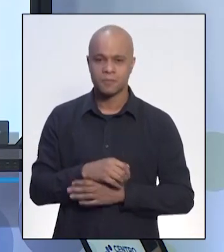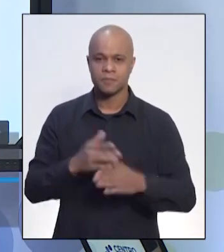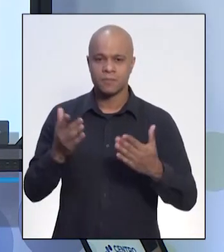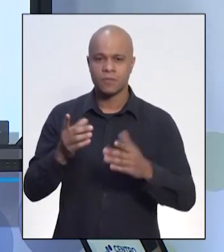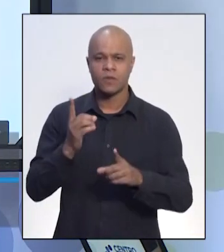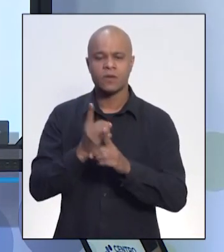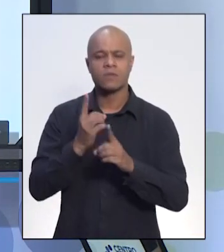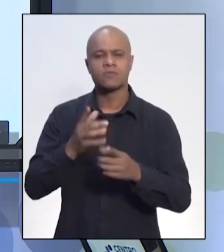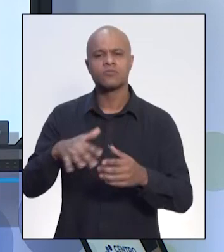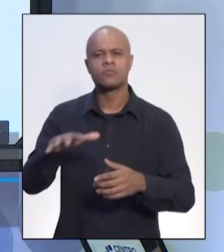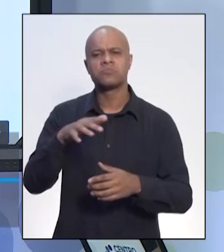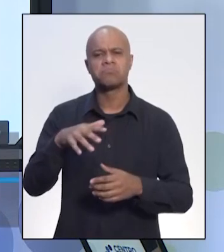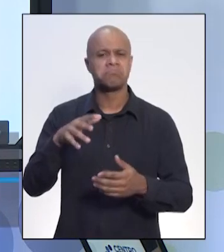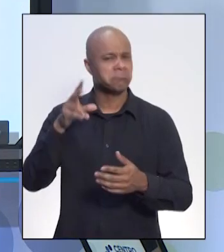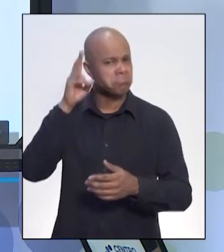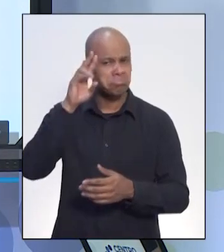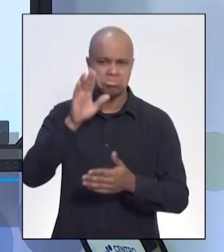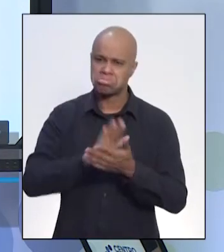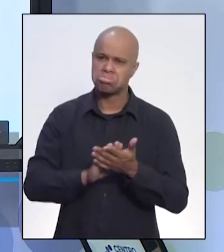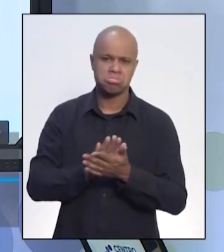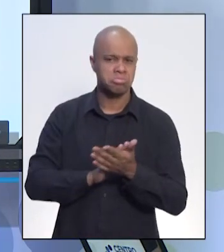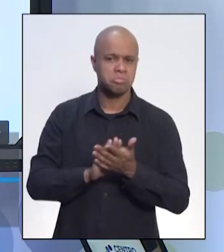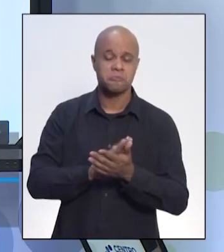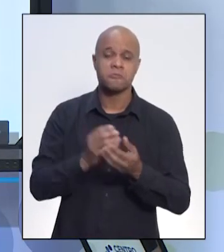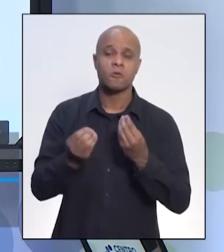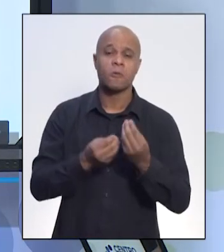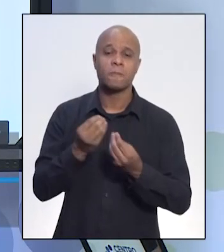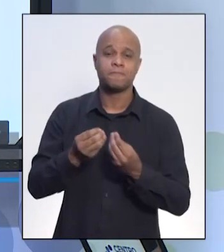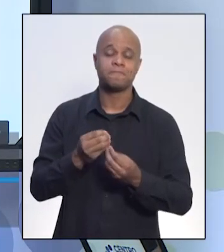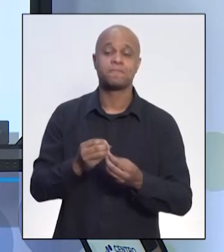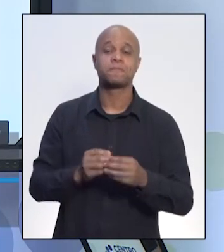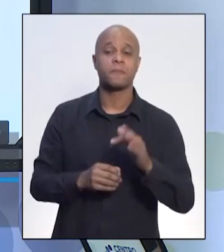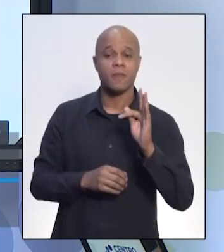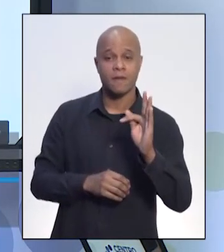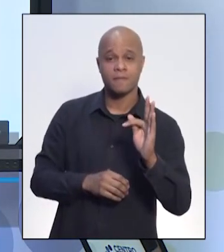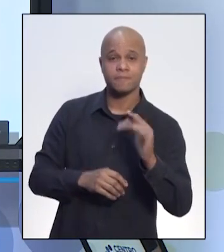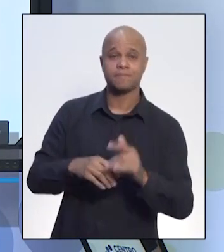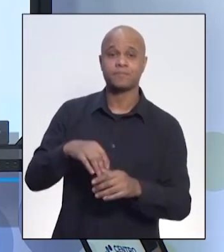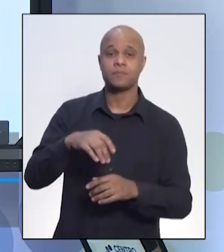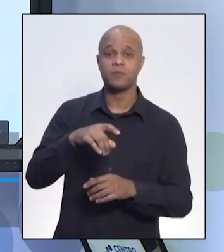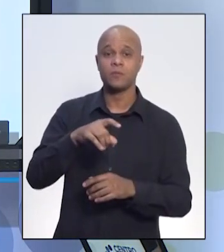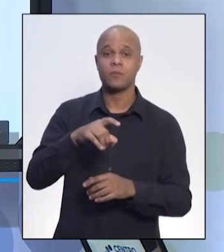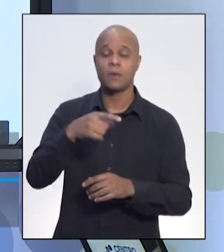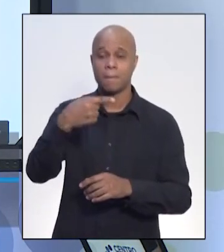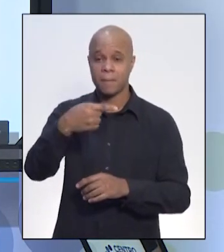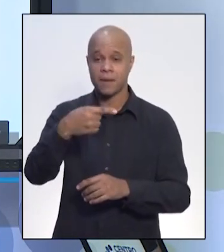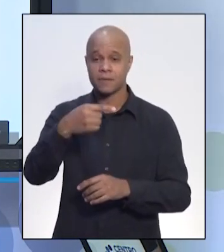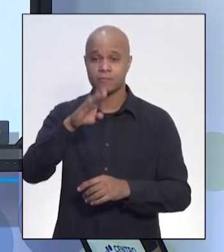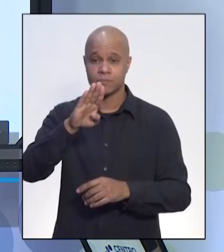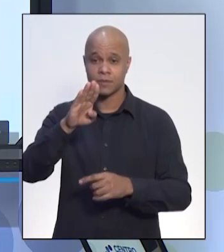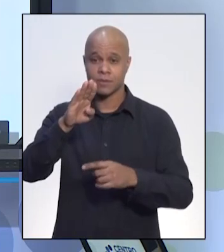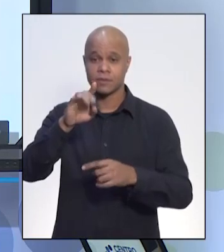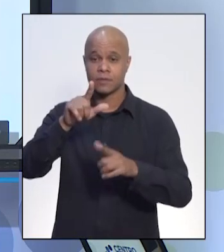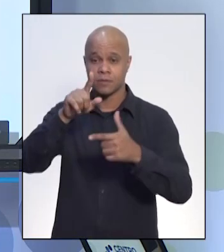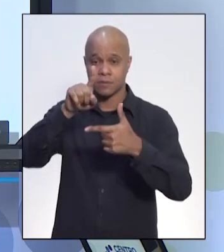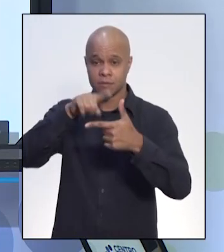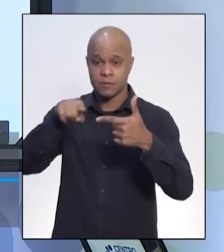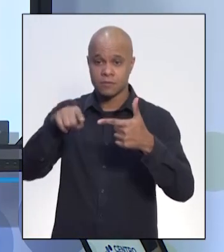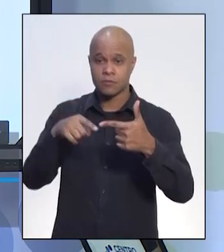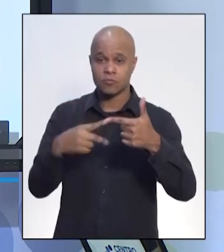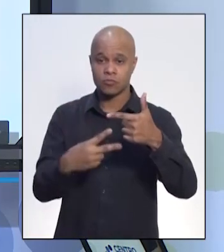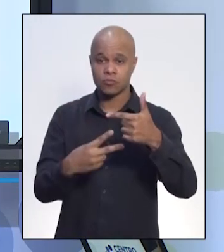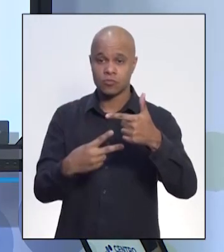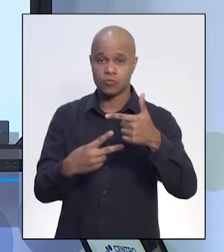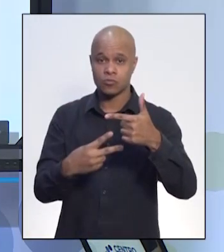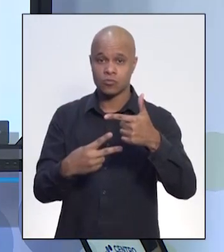Ah, professora, eu não lembro do x do vértice. É uma fórmula, é menos b dividido por 2 vezes a. Eu preciso do b e do a.